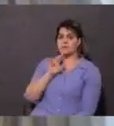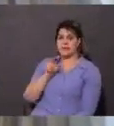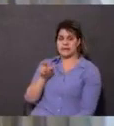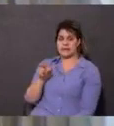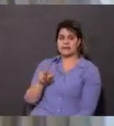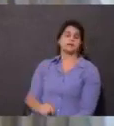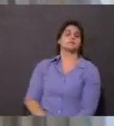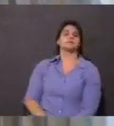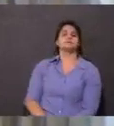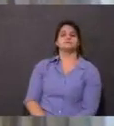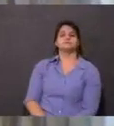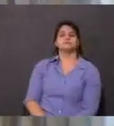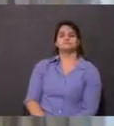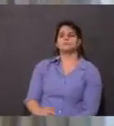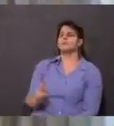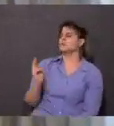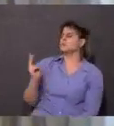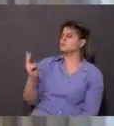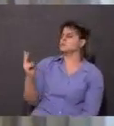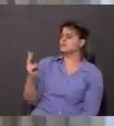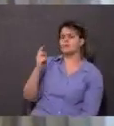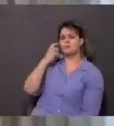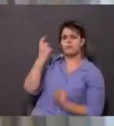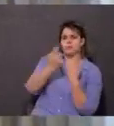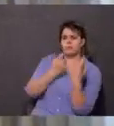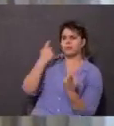respondeu-lhes: Porque me